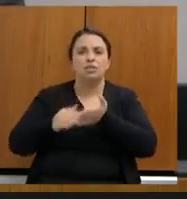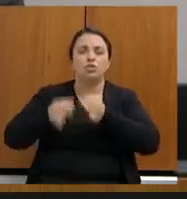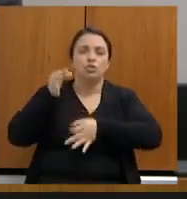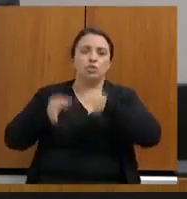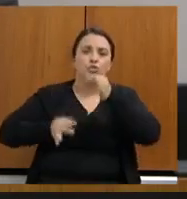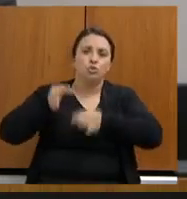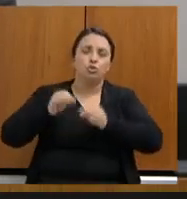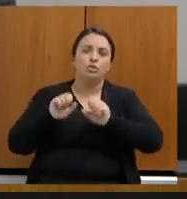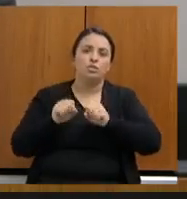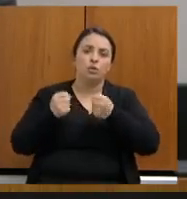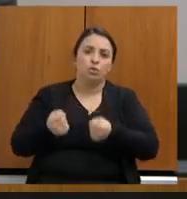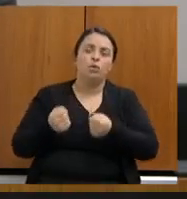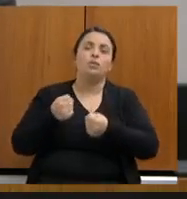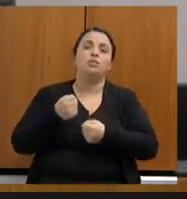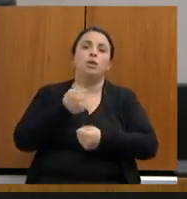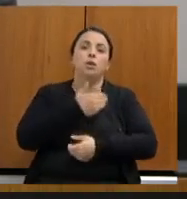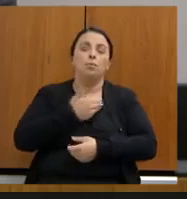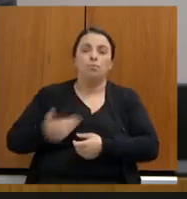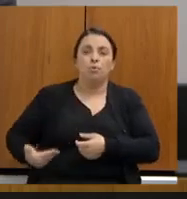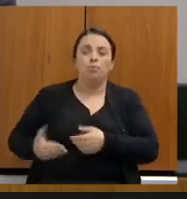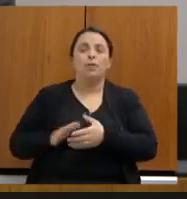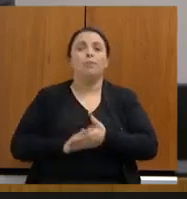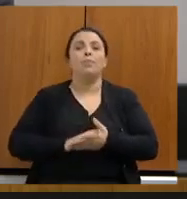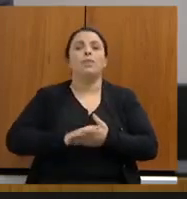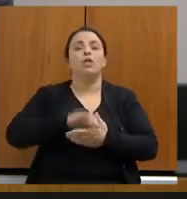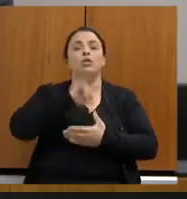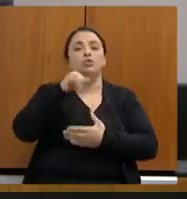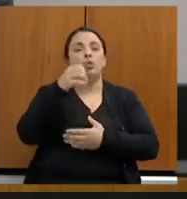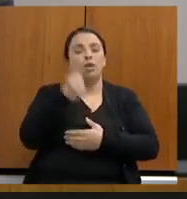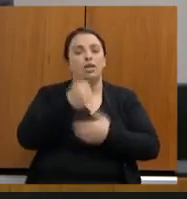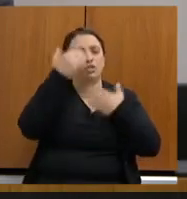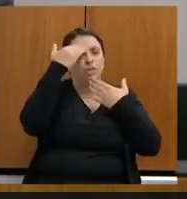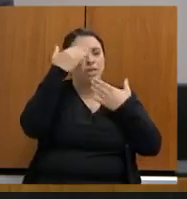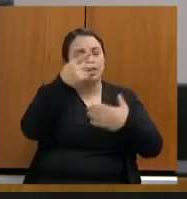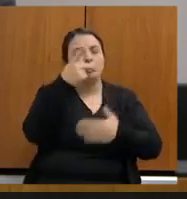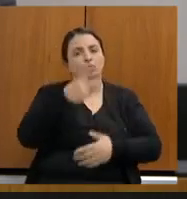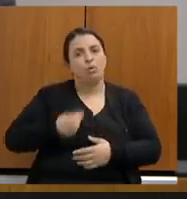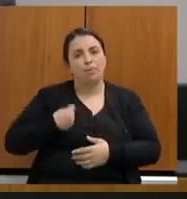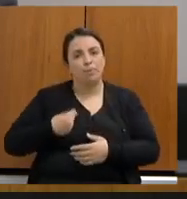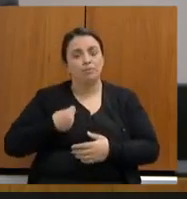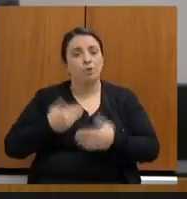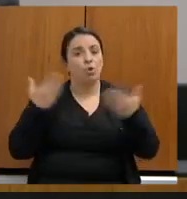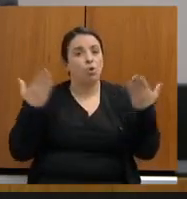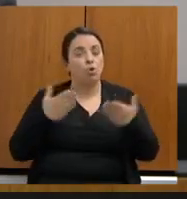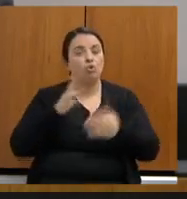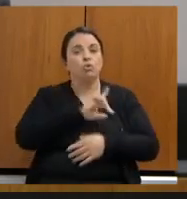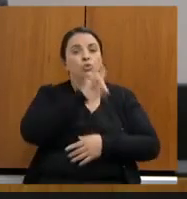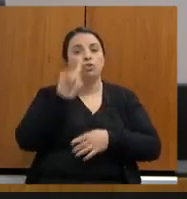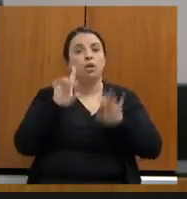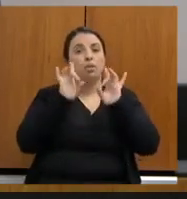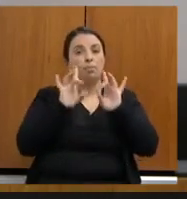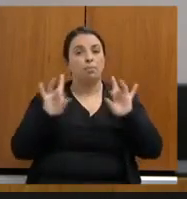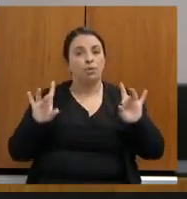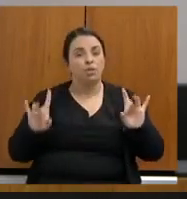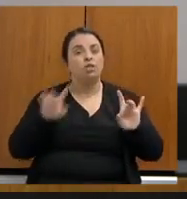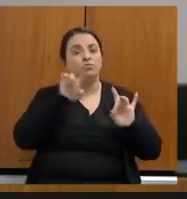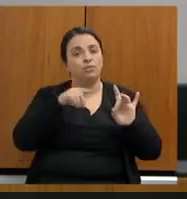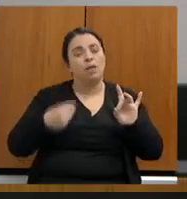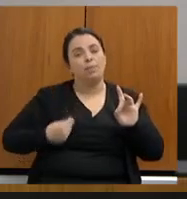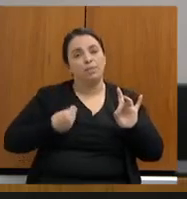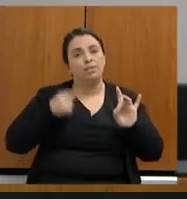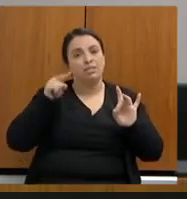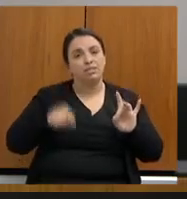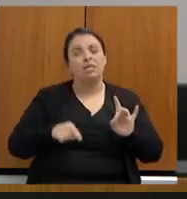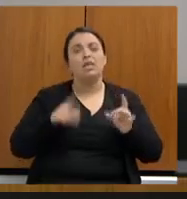e Segurança Pública Deputado João Leite agradeço muito sempre a participação de vossa excelência hoje em dia imprescindível a presença de vossa excelência